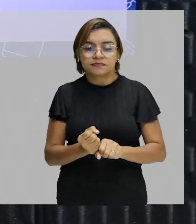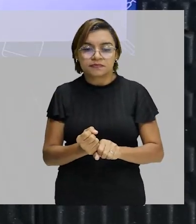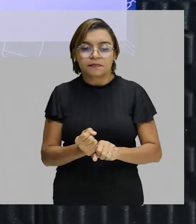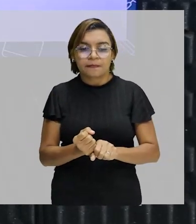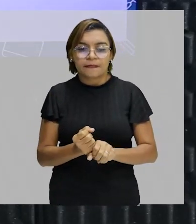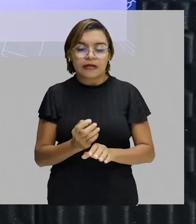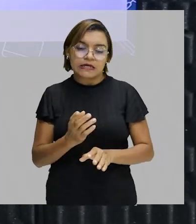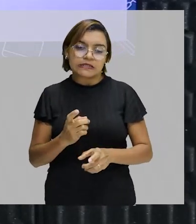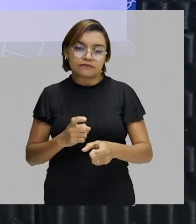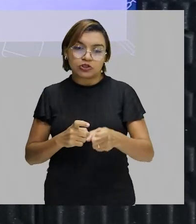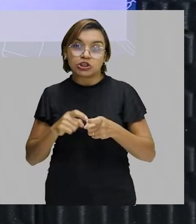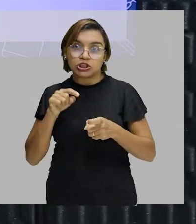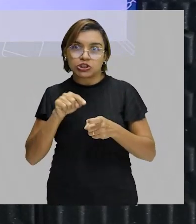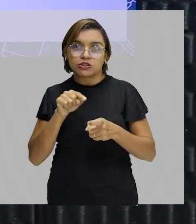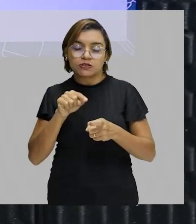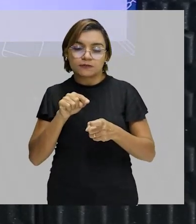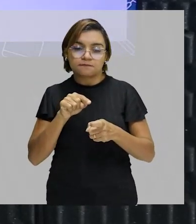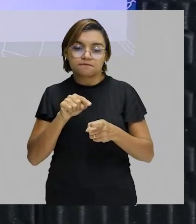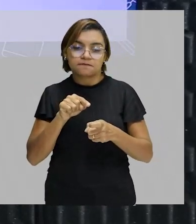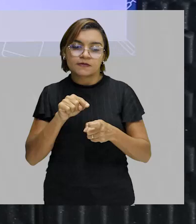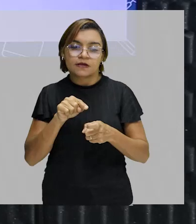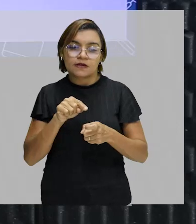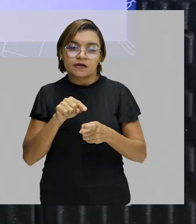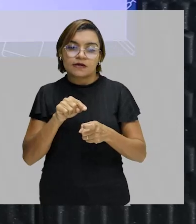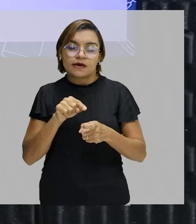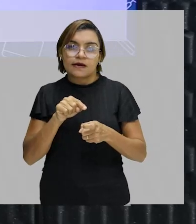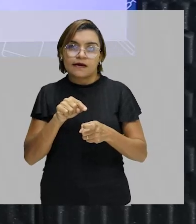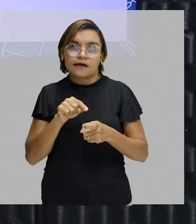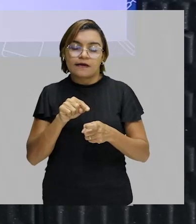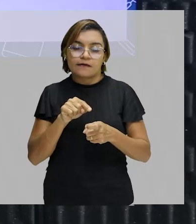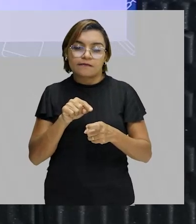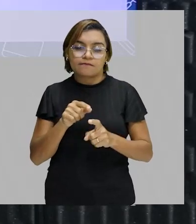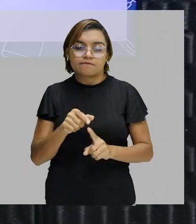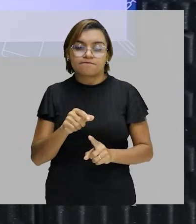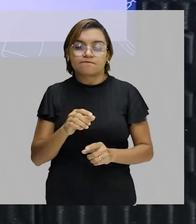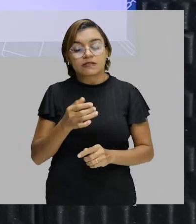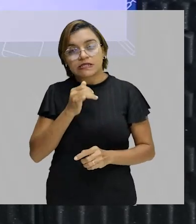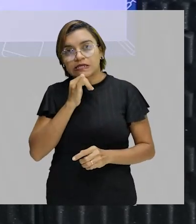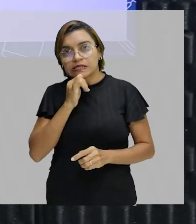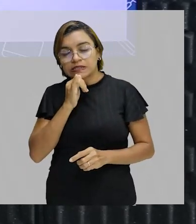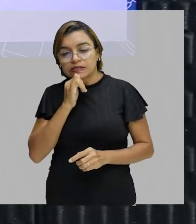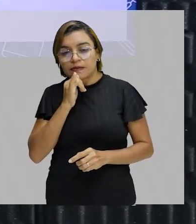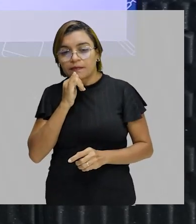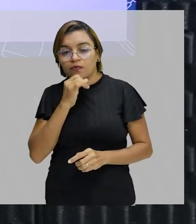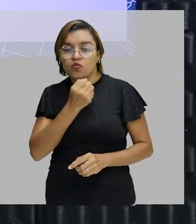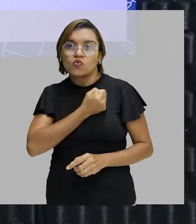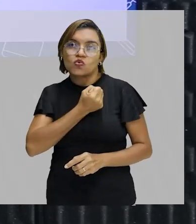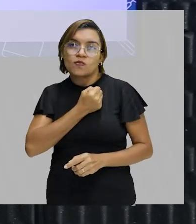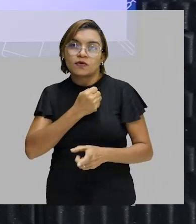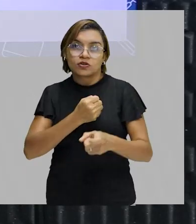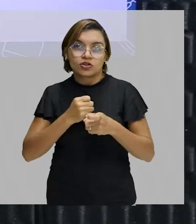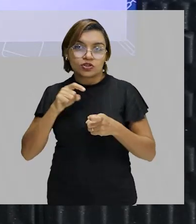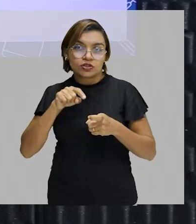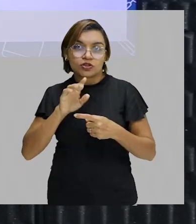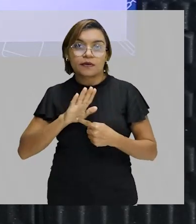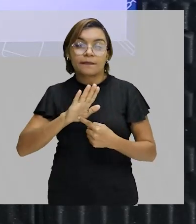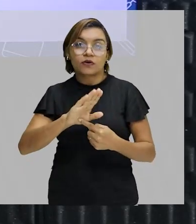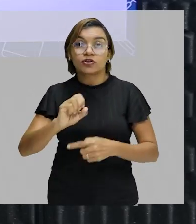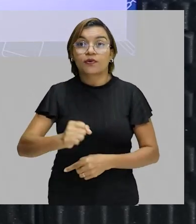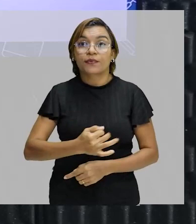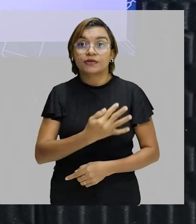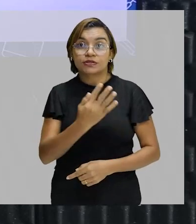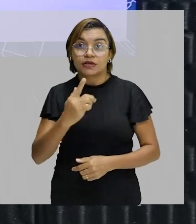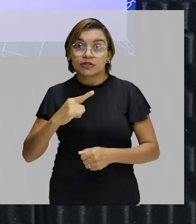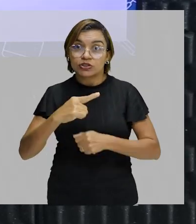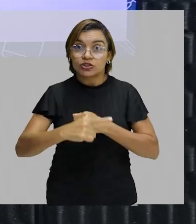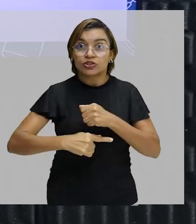o x. Ao final, nós queremos saber esse valor de x, que vai indicar a quantidade de